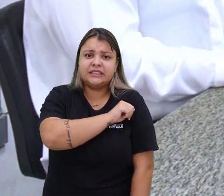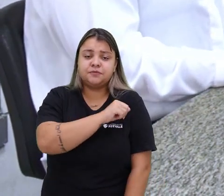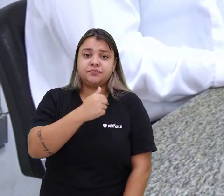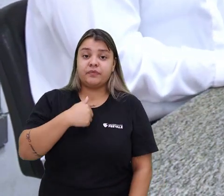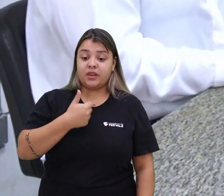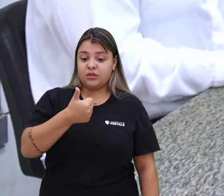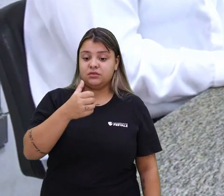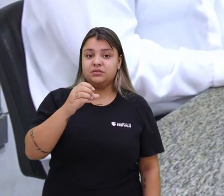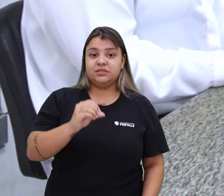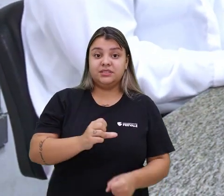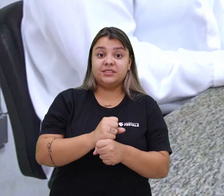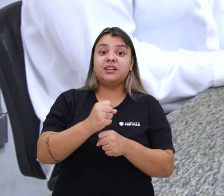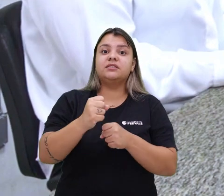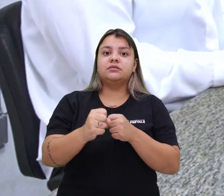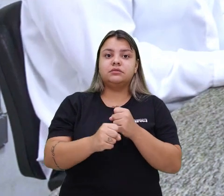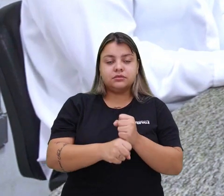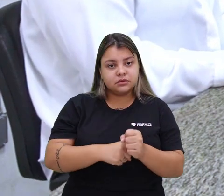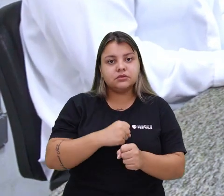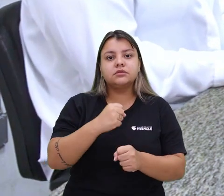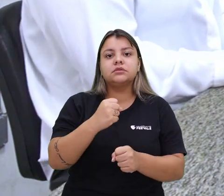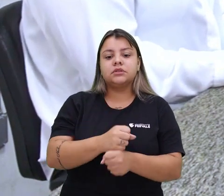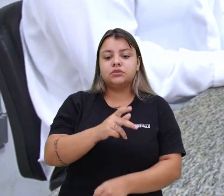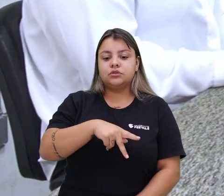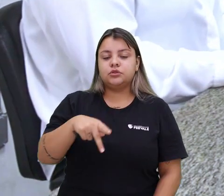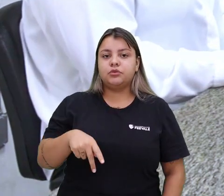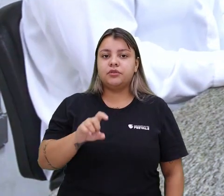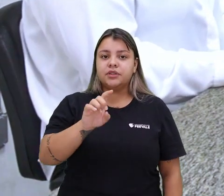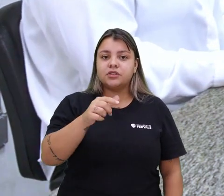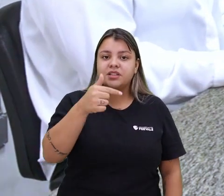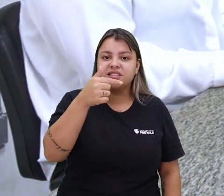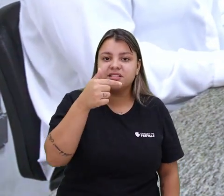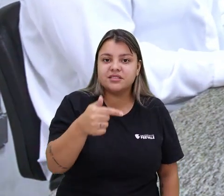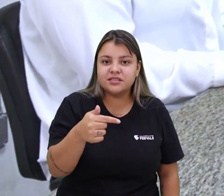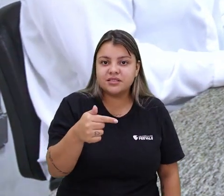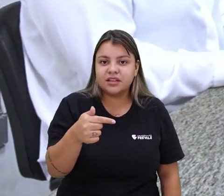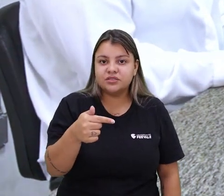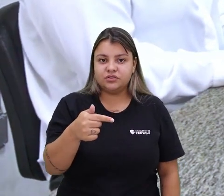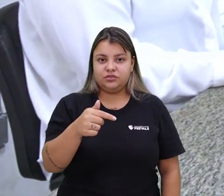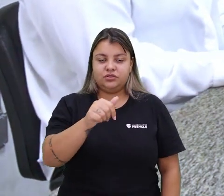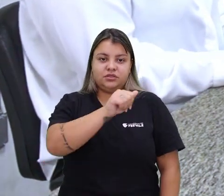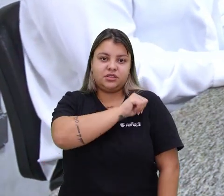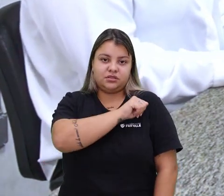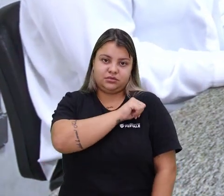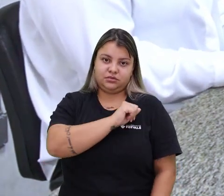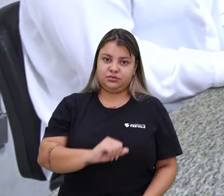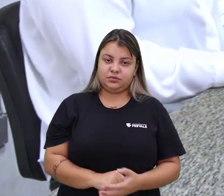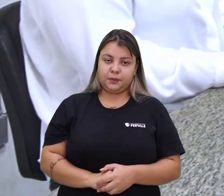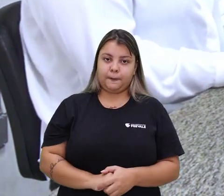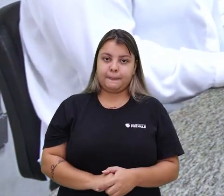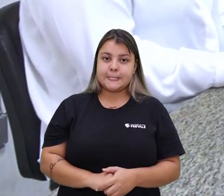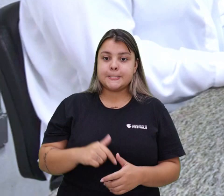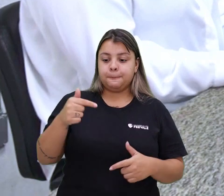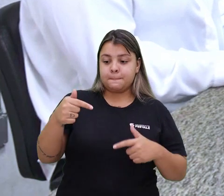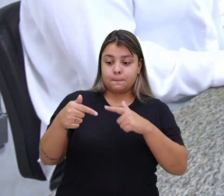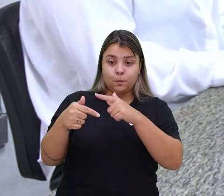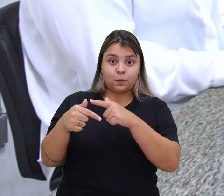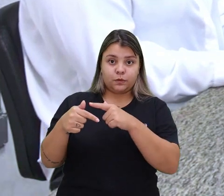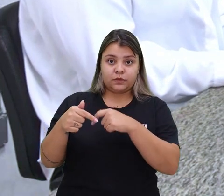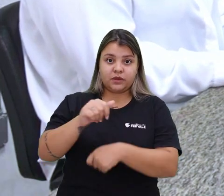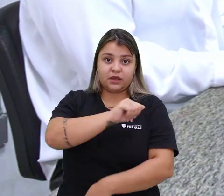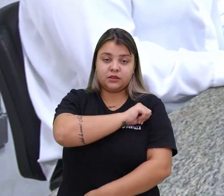anos de docência Eu acho que eu dei aula para sete alunos Dent desses sete alunos eh